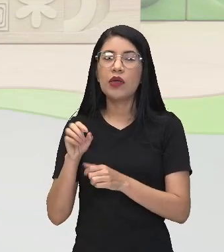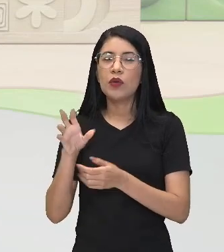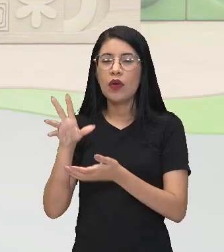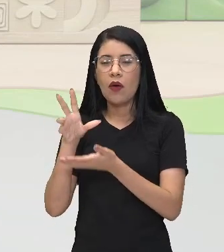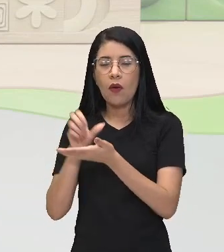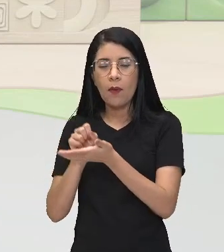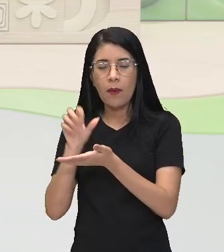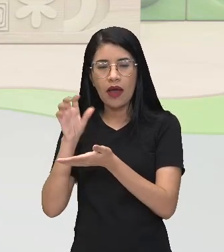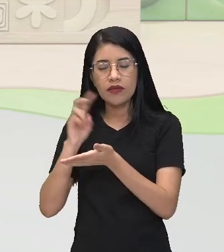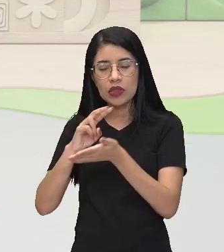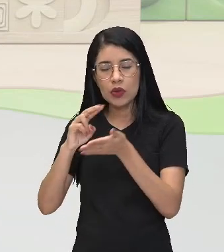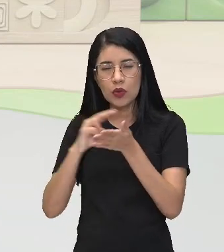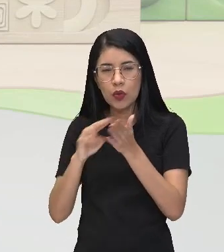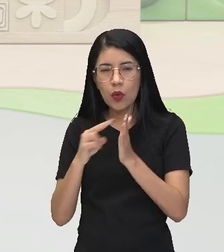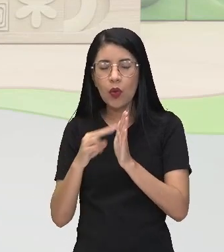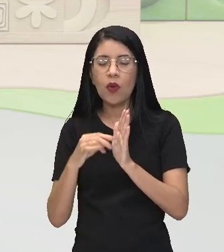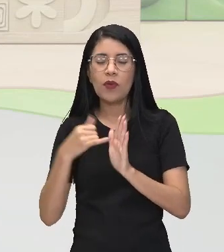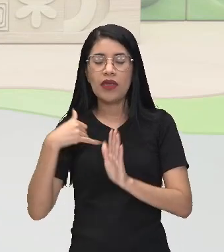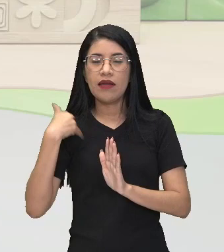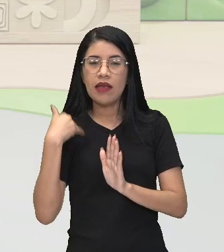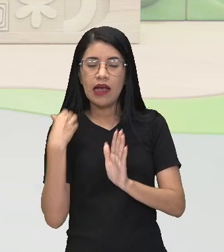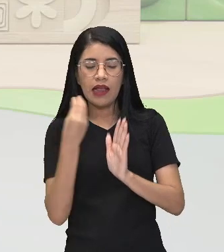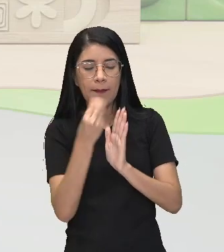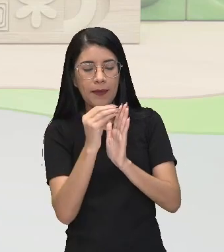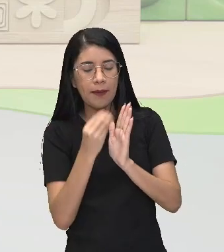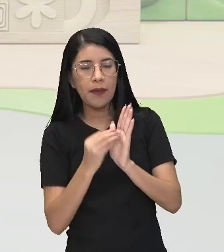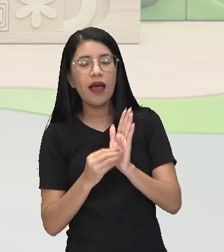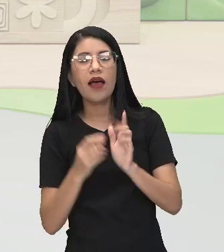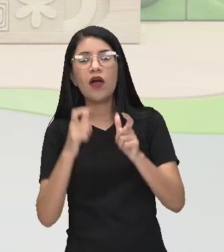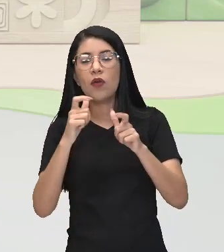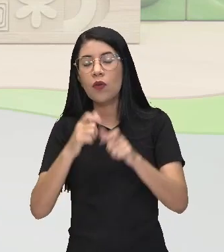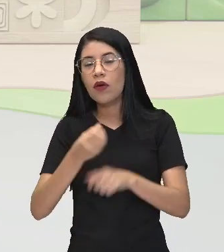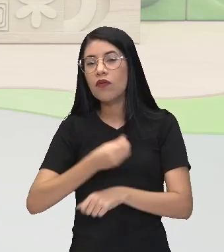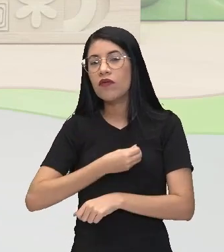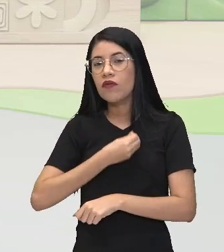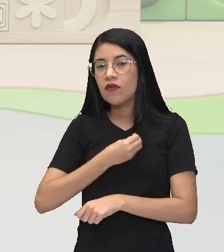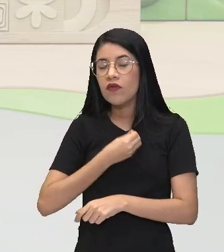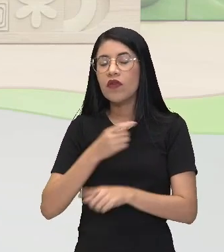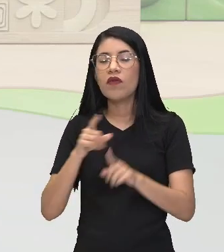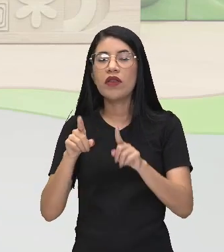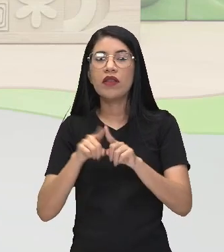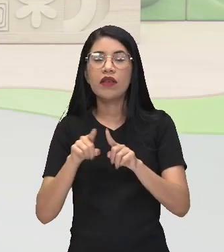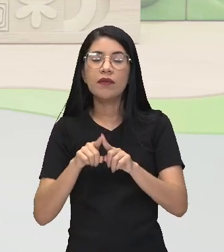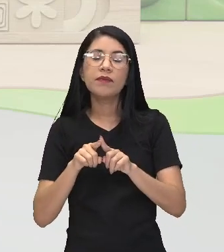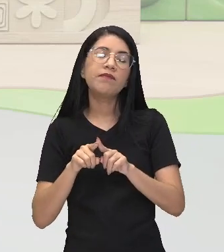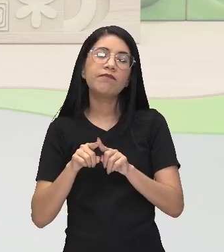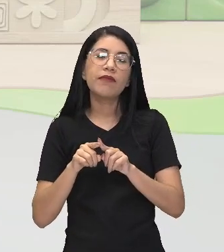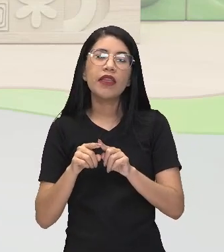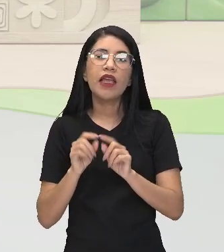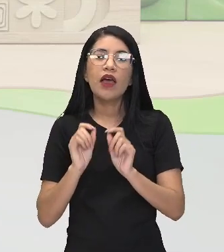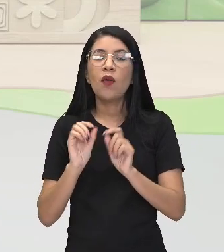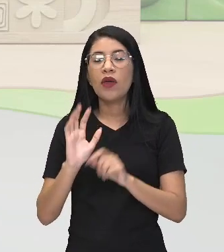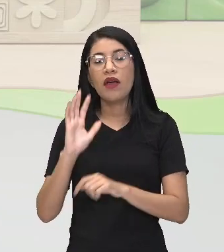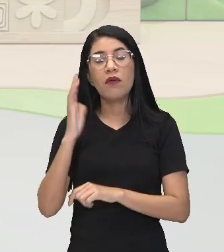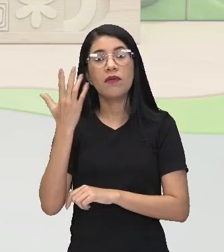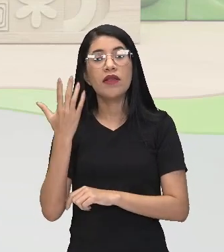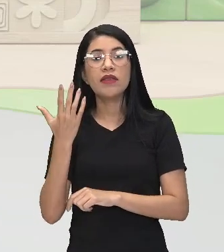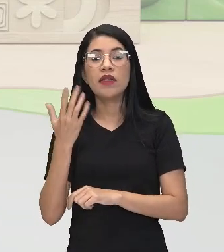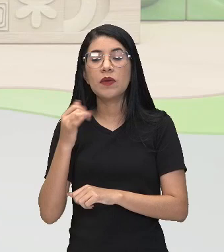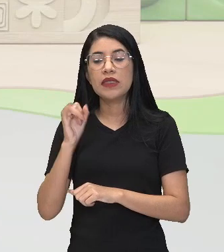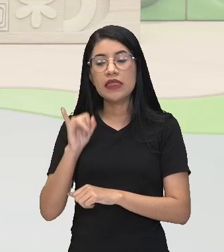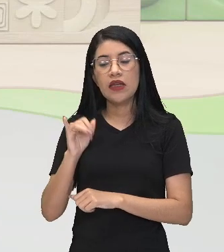nomes, idades, o local onde mora, o que causou, quando o médico assim